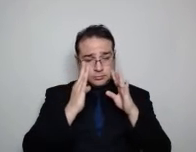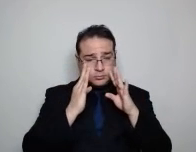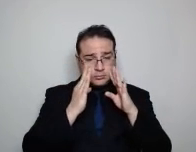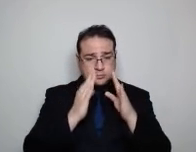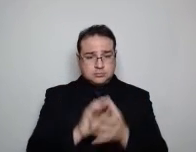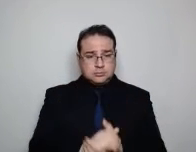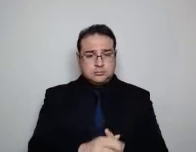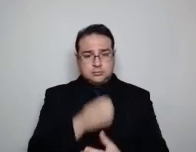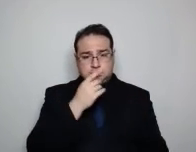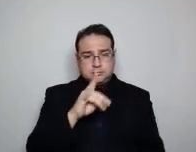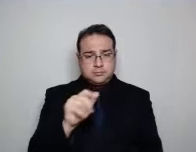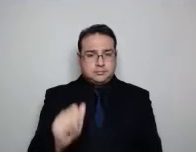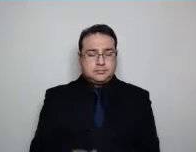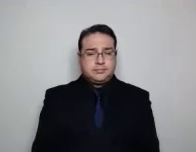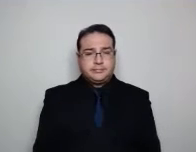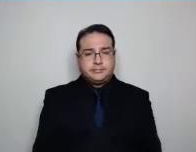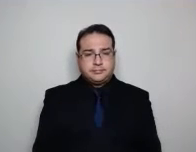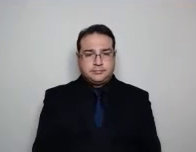dia.